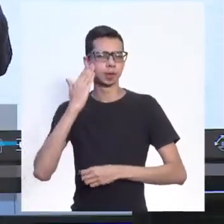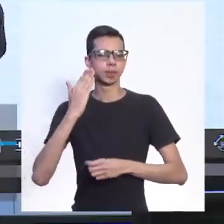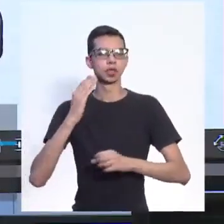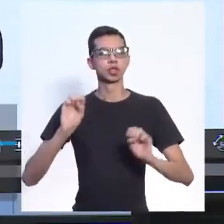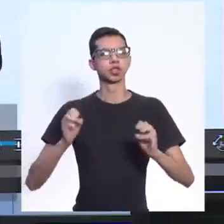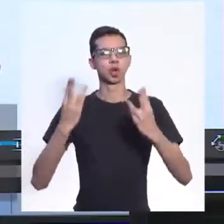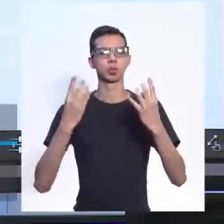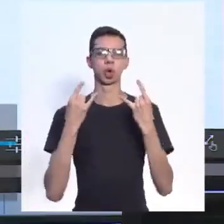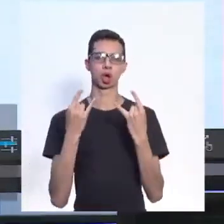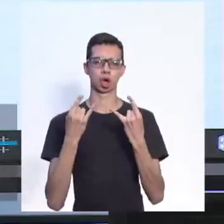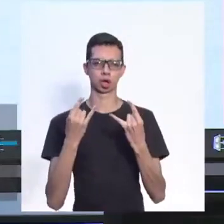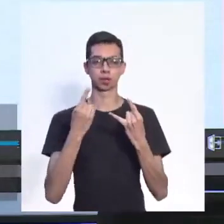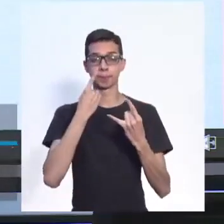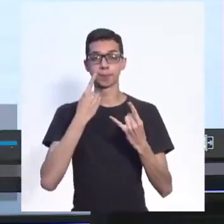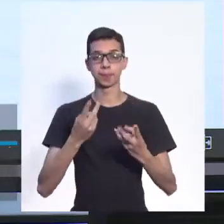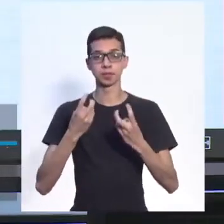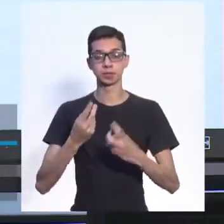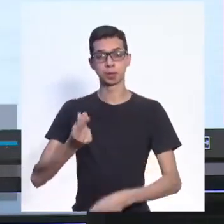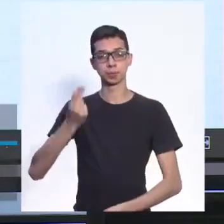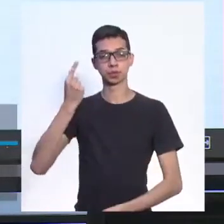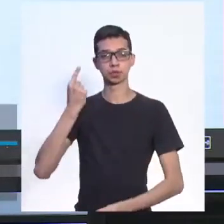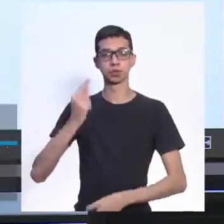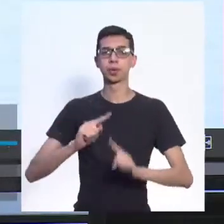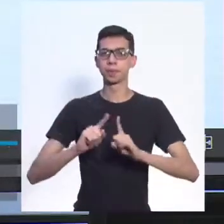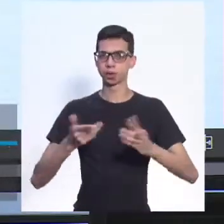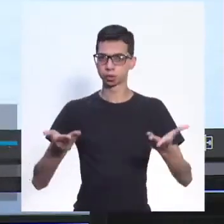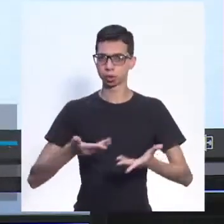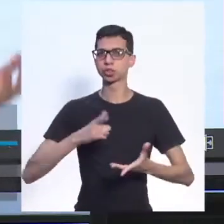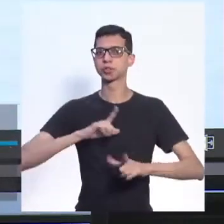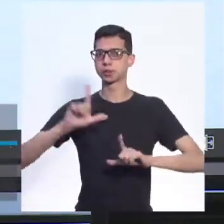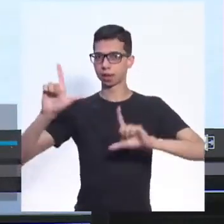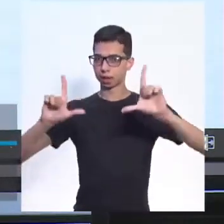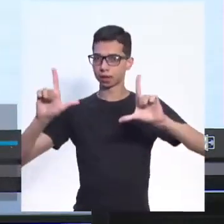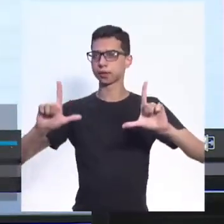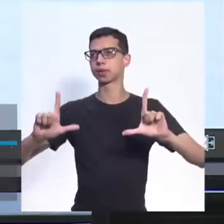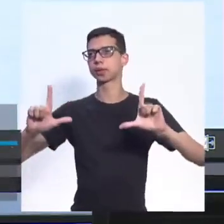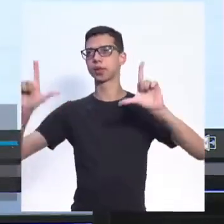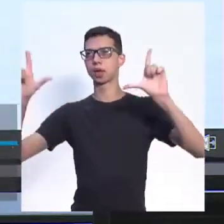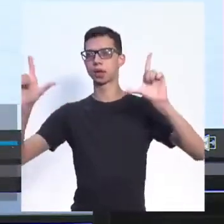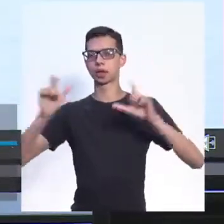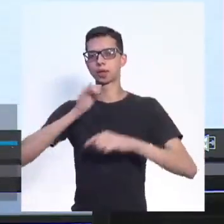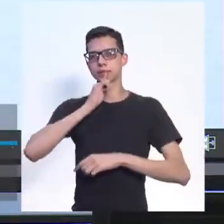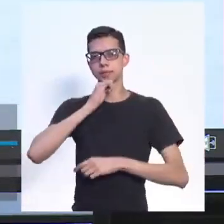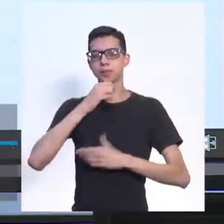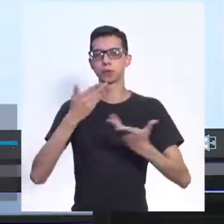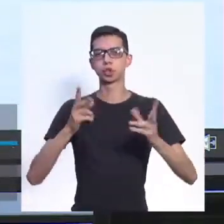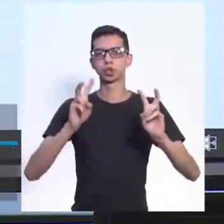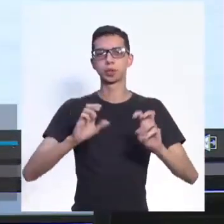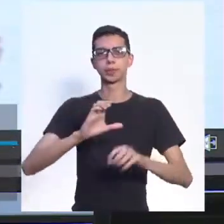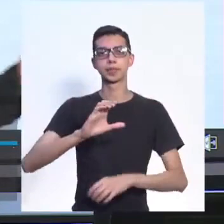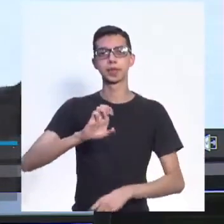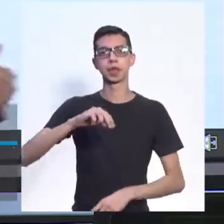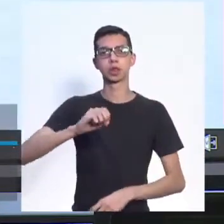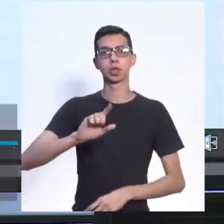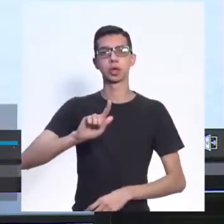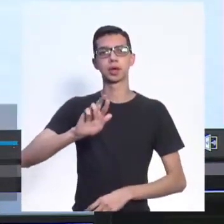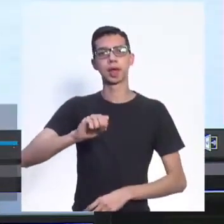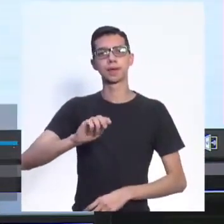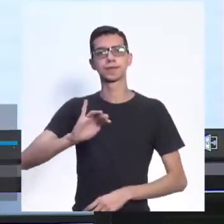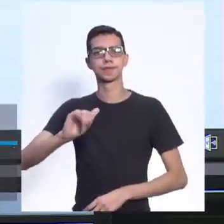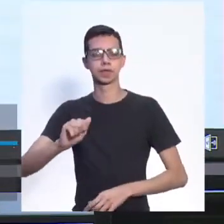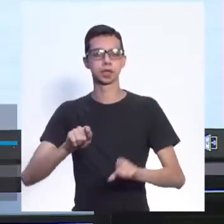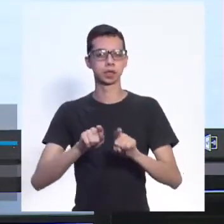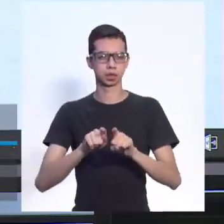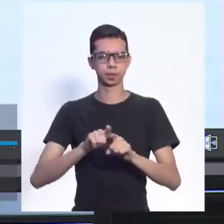estilo mais antigo. Apesar que hoje em dia, né, nós temos telões, né, então a questão da cenografia, né, elementos cênicos,